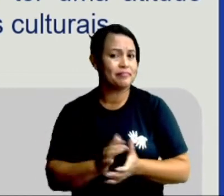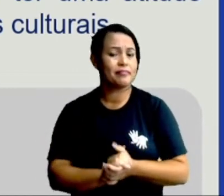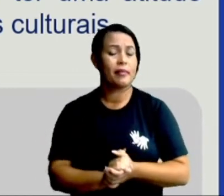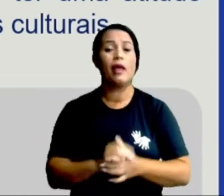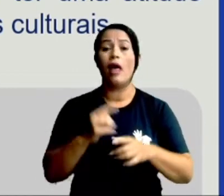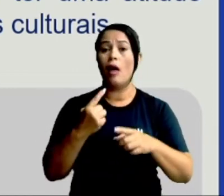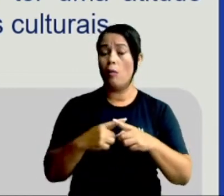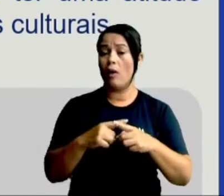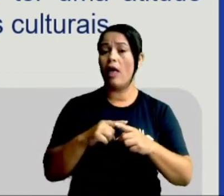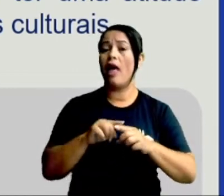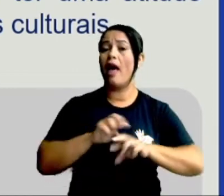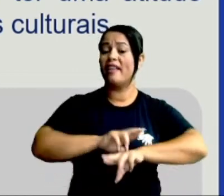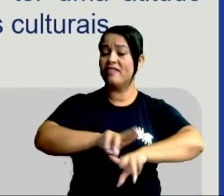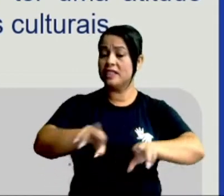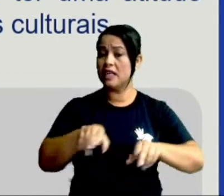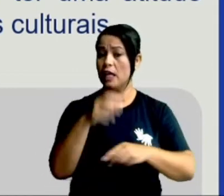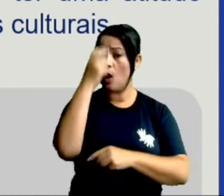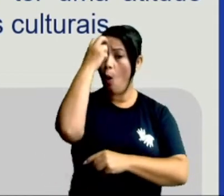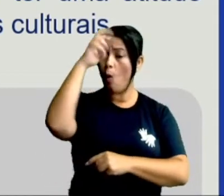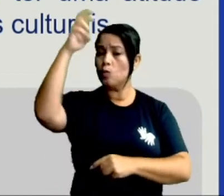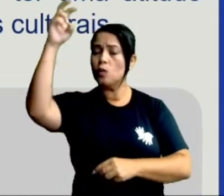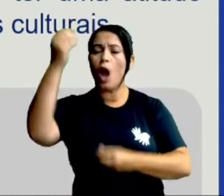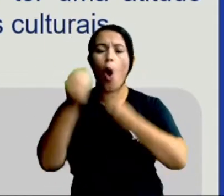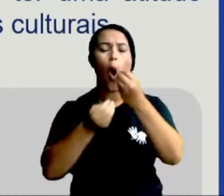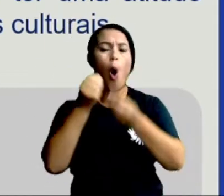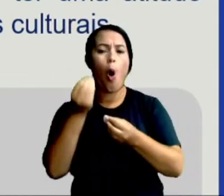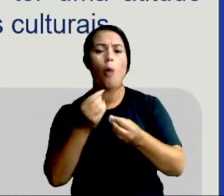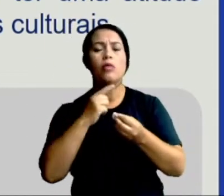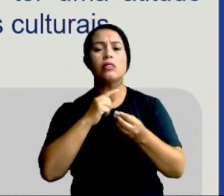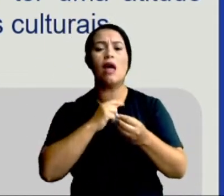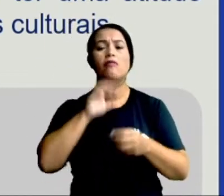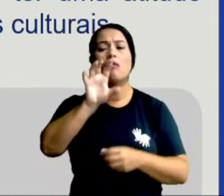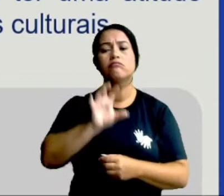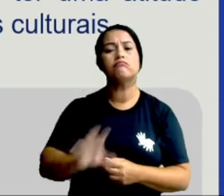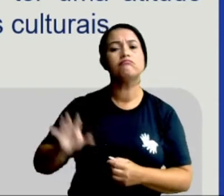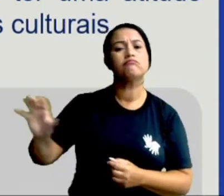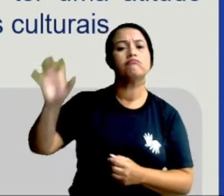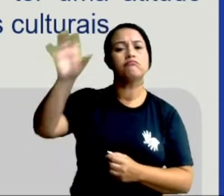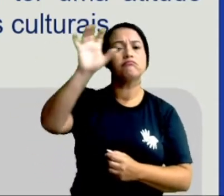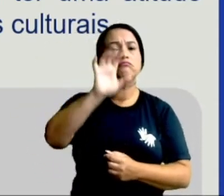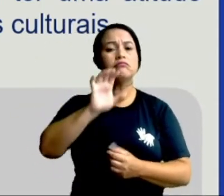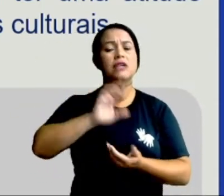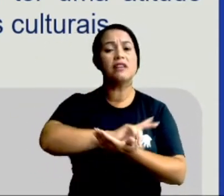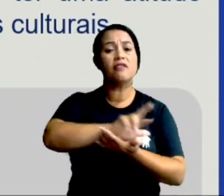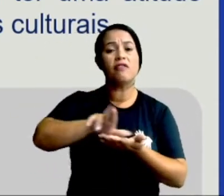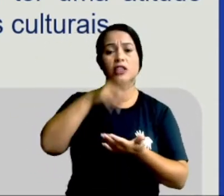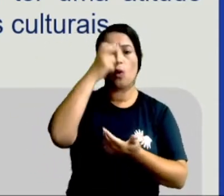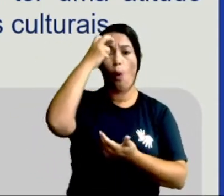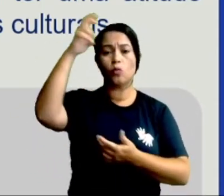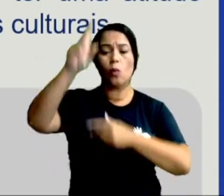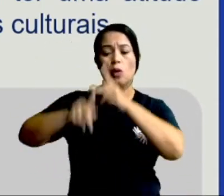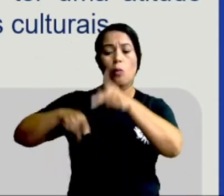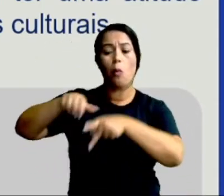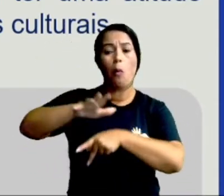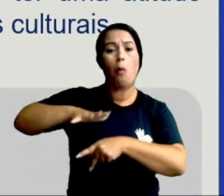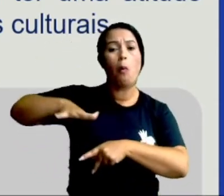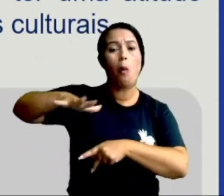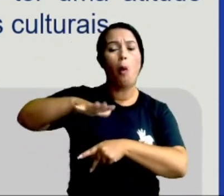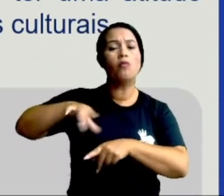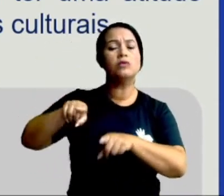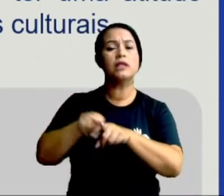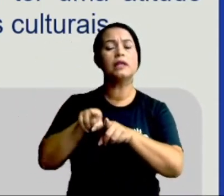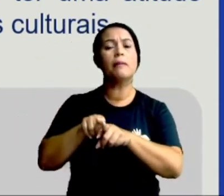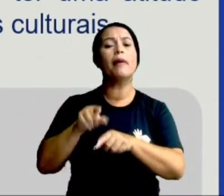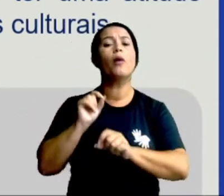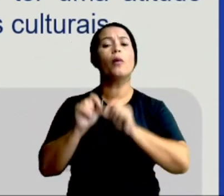A diversidade cultural nasceu das diferenças regionais entre as culturas de cada povo, só que